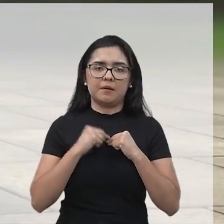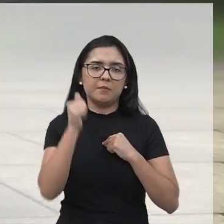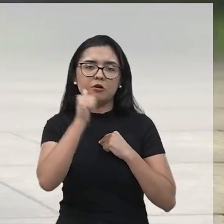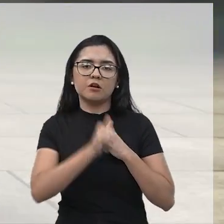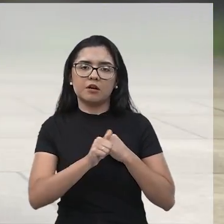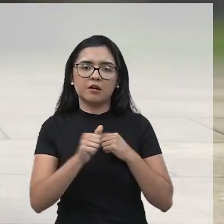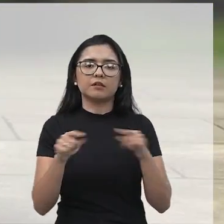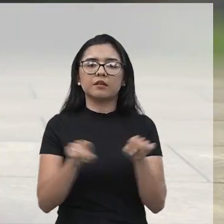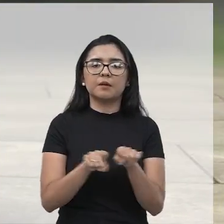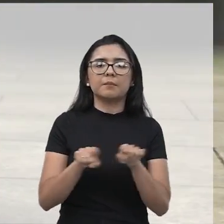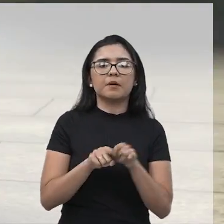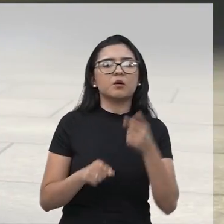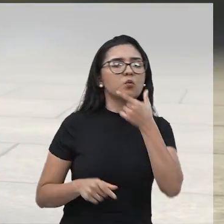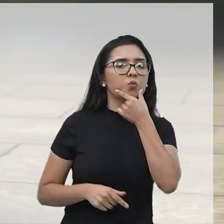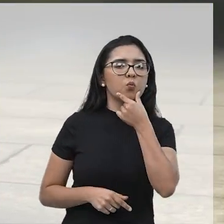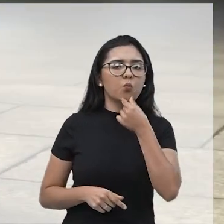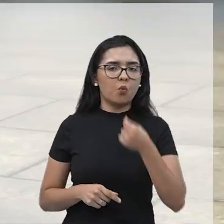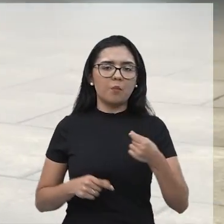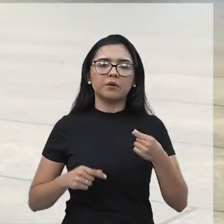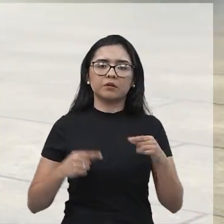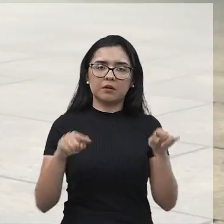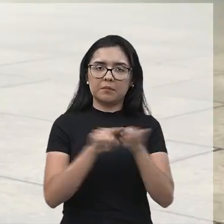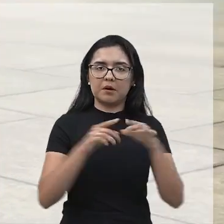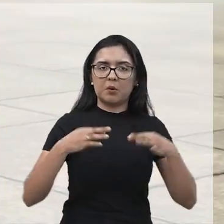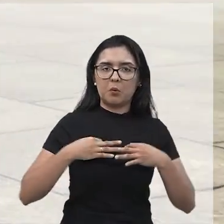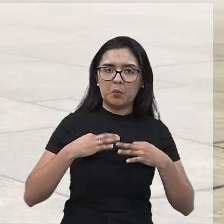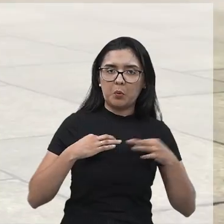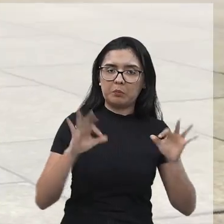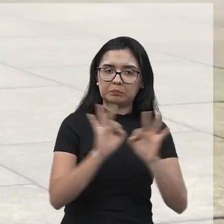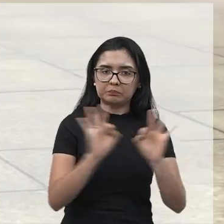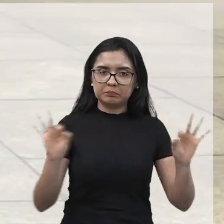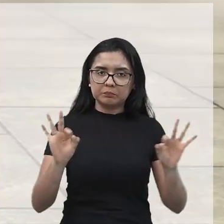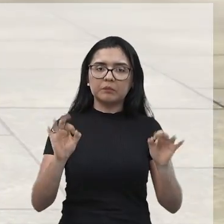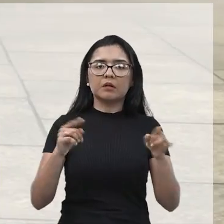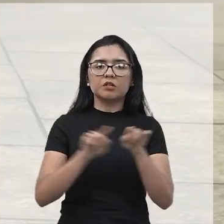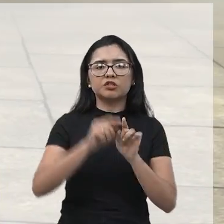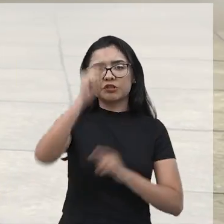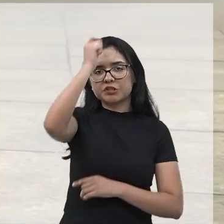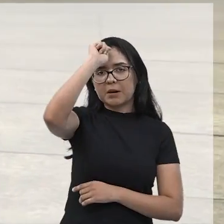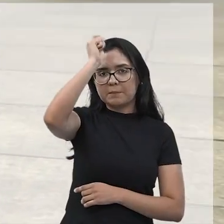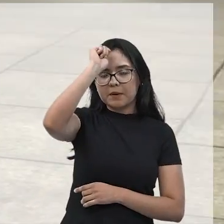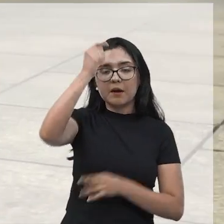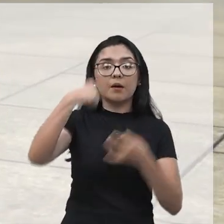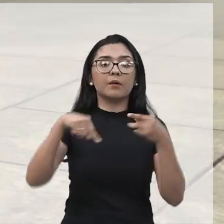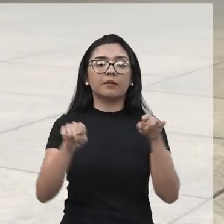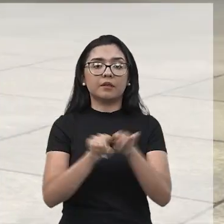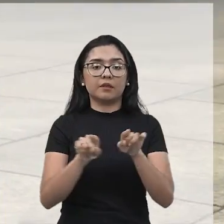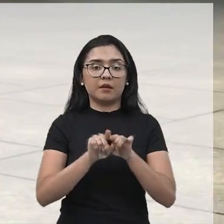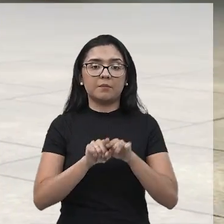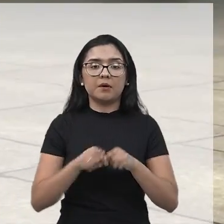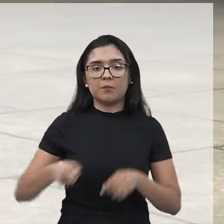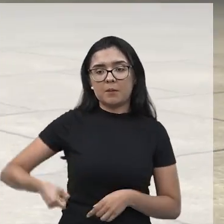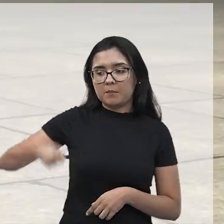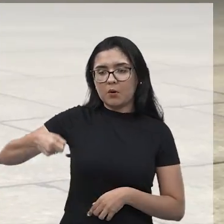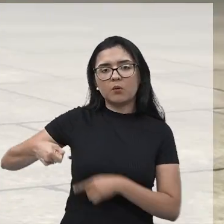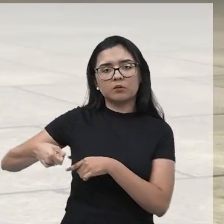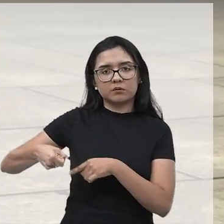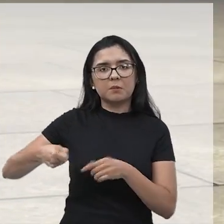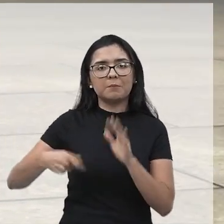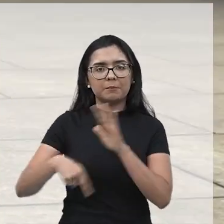o rapaz todo alinhado, de chapéu, com uma pasta